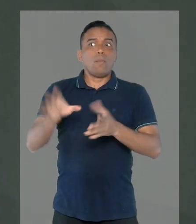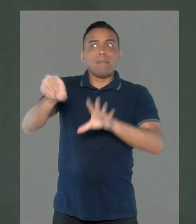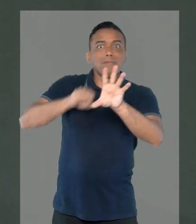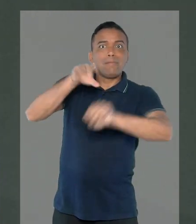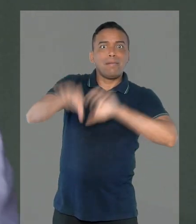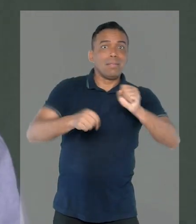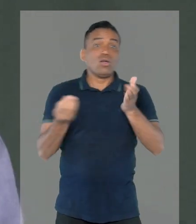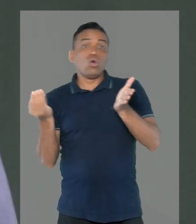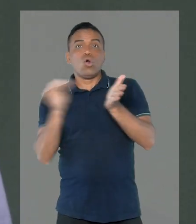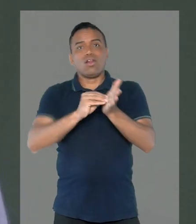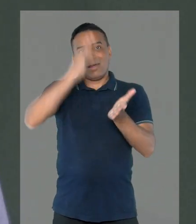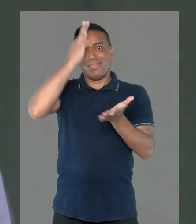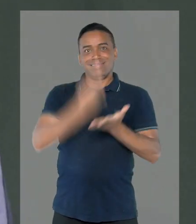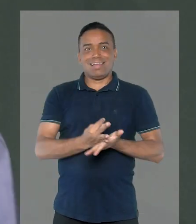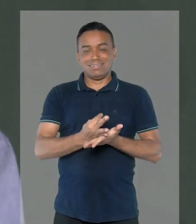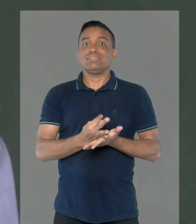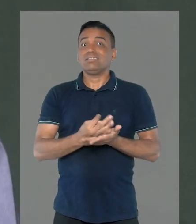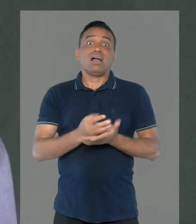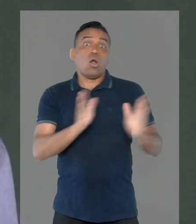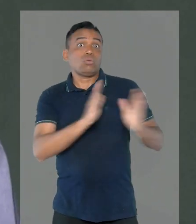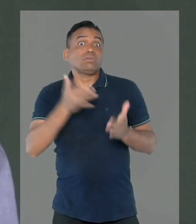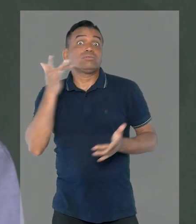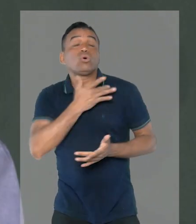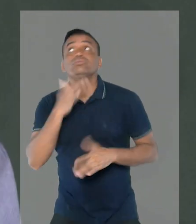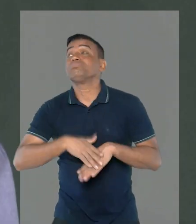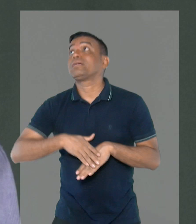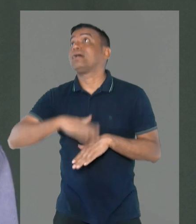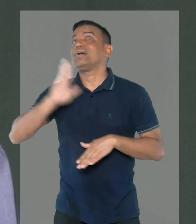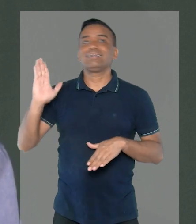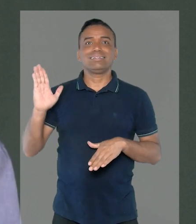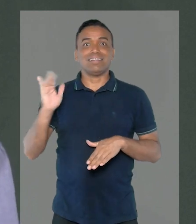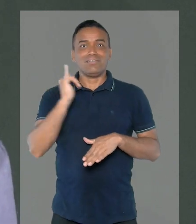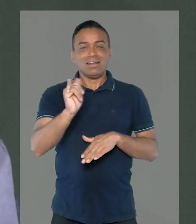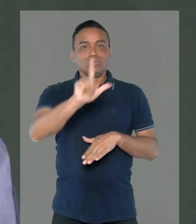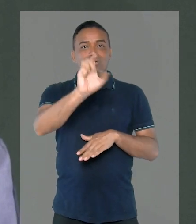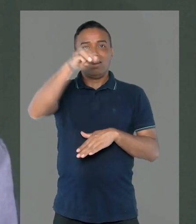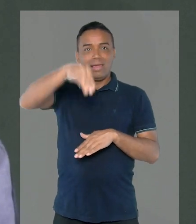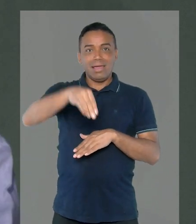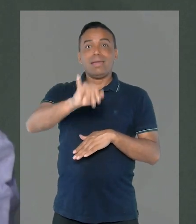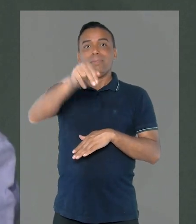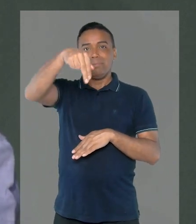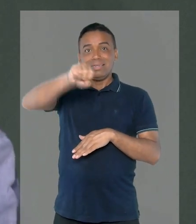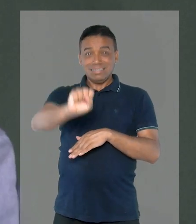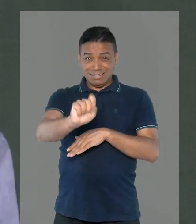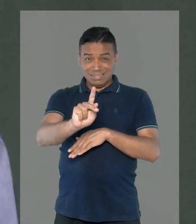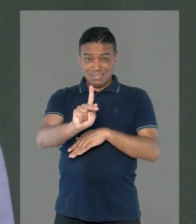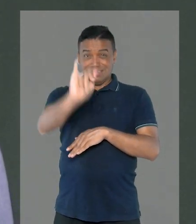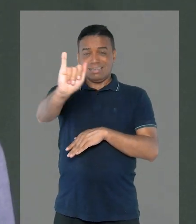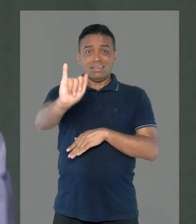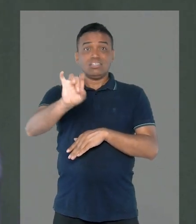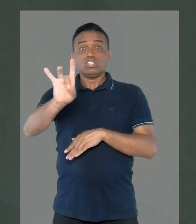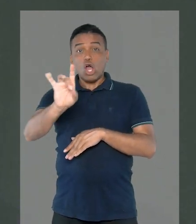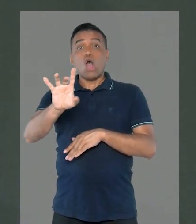epítetos e fui colocando na tese. Em alguns momentos, isso era muito saboroso, assim. Porque, por exemplo, quando estão falando que o Leminski é um intelectual só de esquerda,